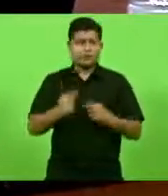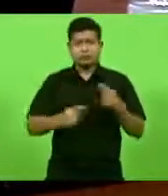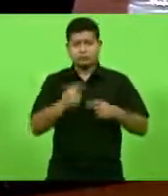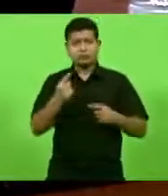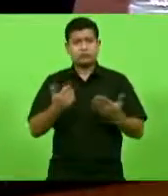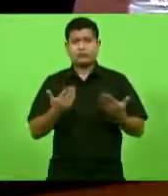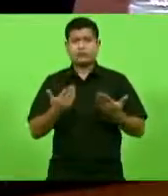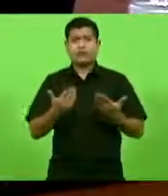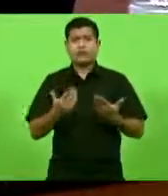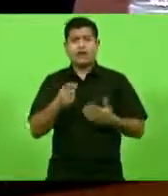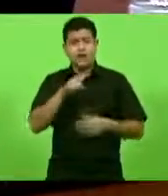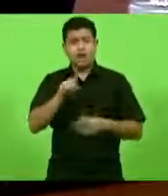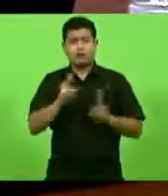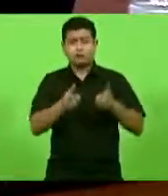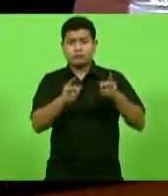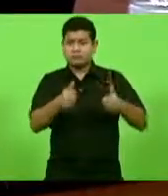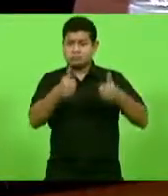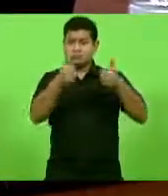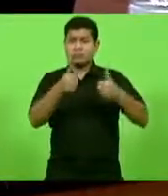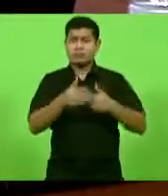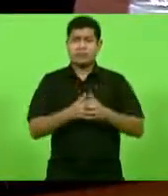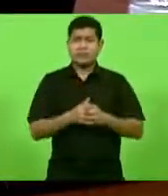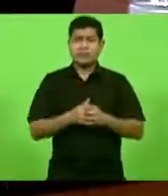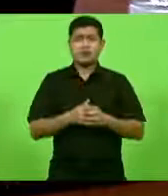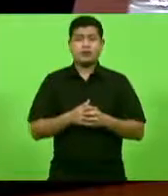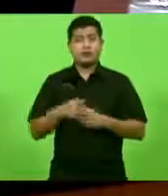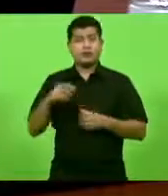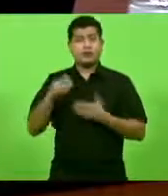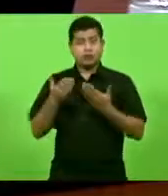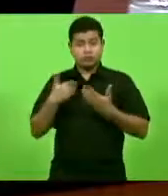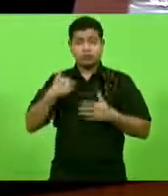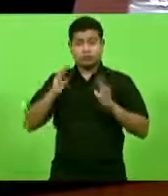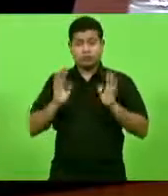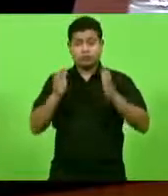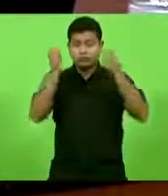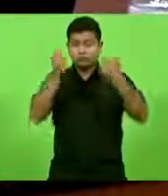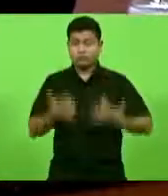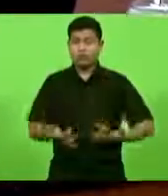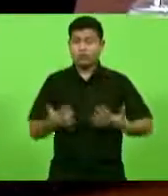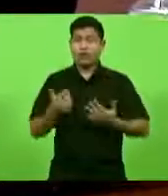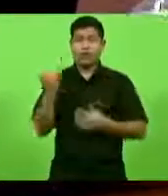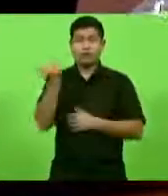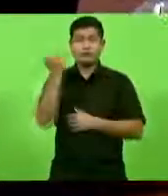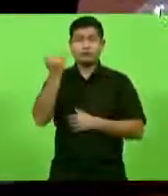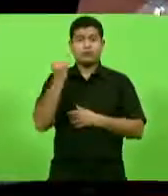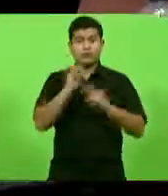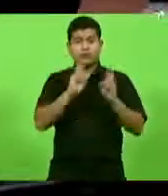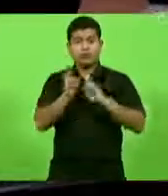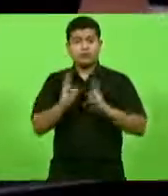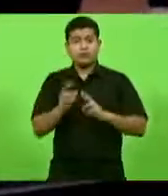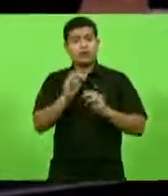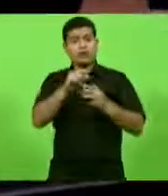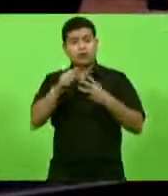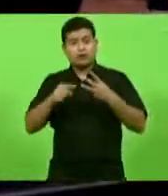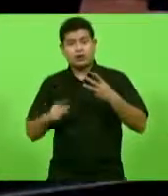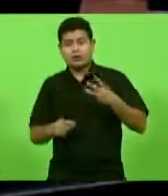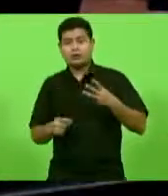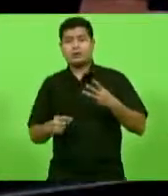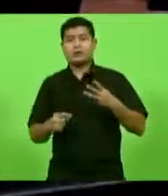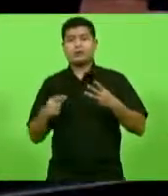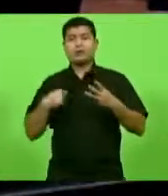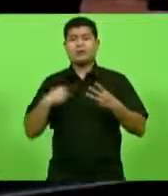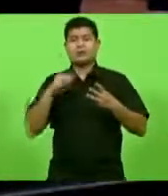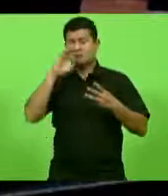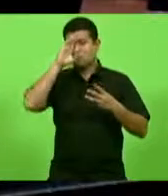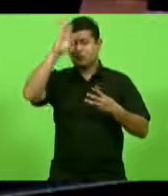a relevância que tem essas rodovias federais para Santa Catarina, para a economia, mas, acima de tudo, para a